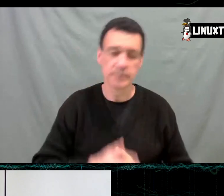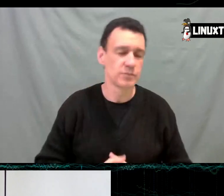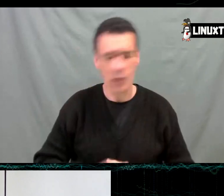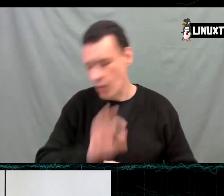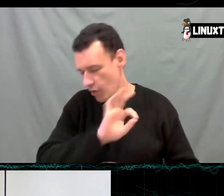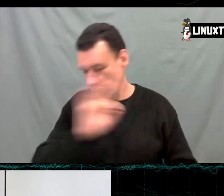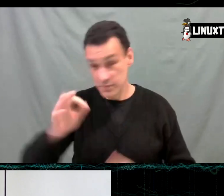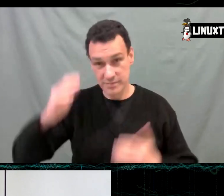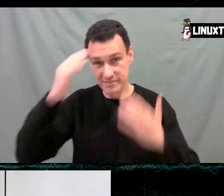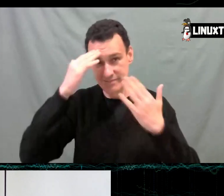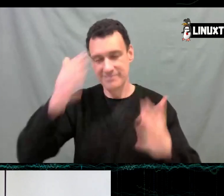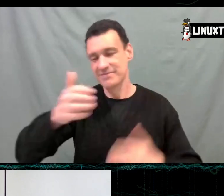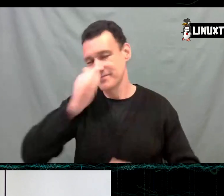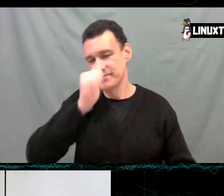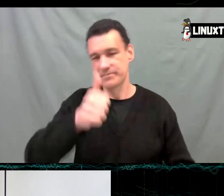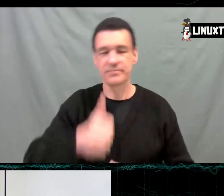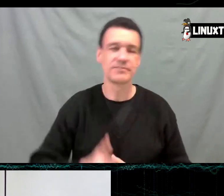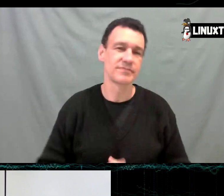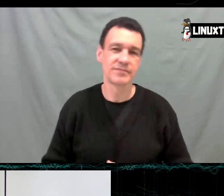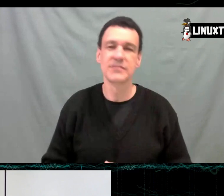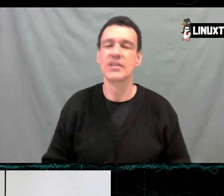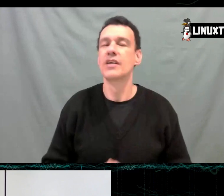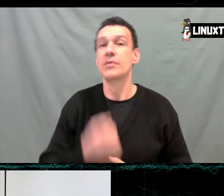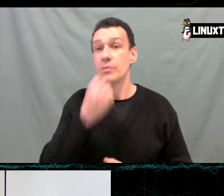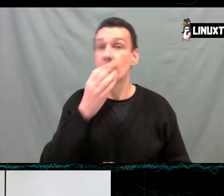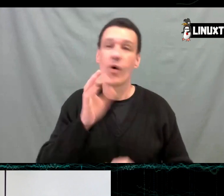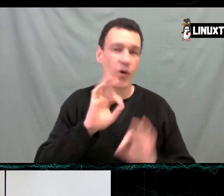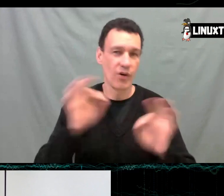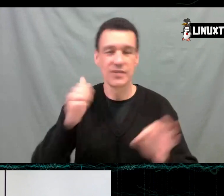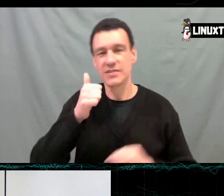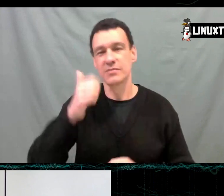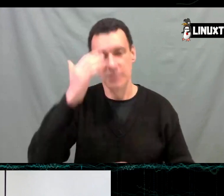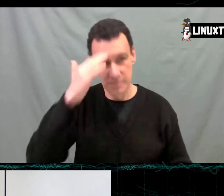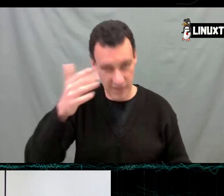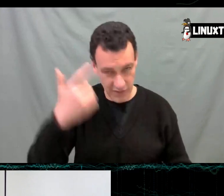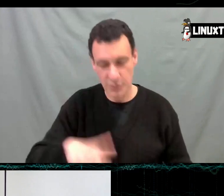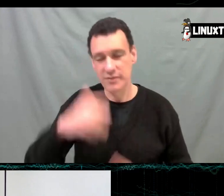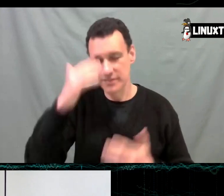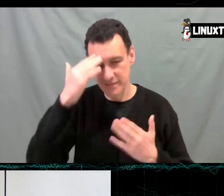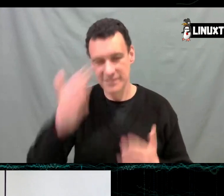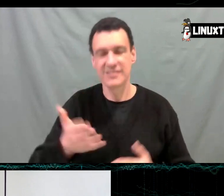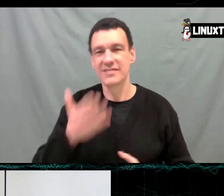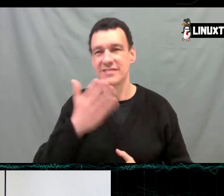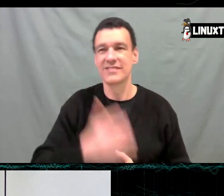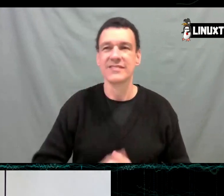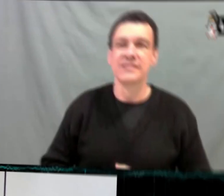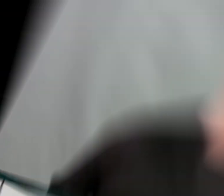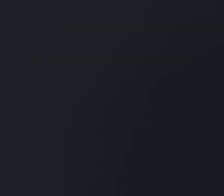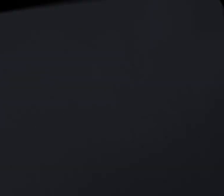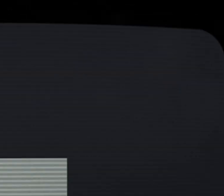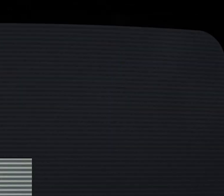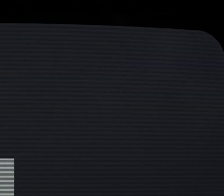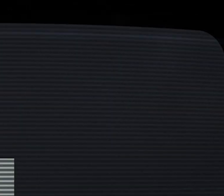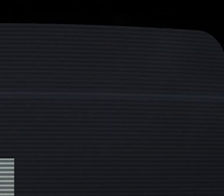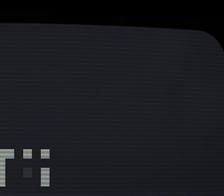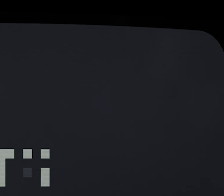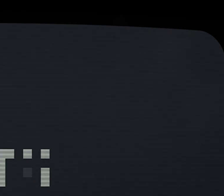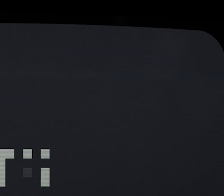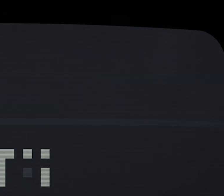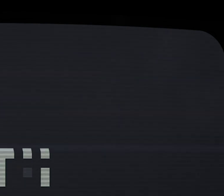oportunidade. Valeu você, mano. Foi sensacional demais. Mais uma vez, muito obrigado, viu, Lucas? Tchau, tchau. Valeu. Um abraço.